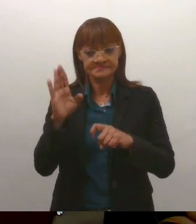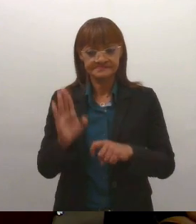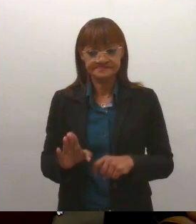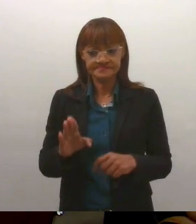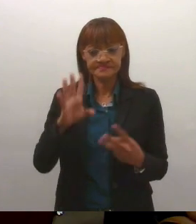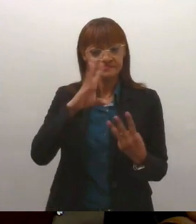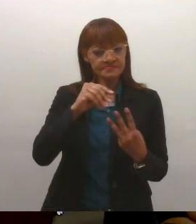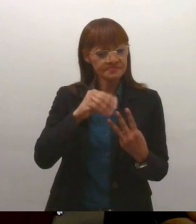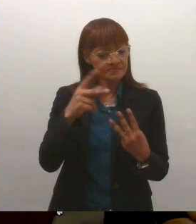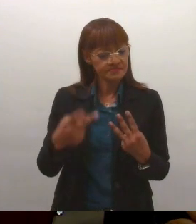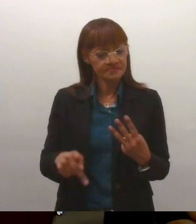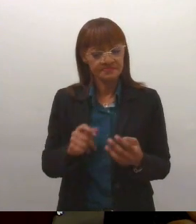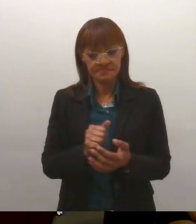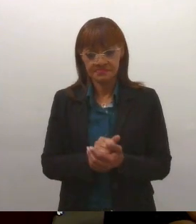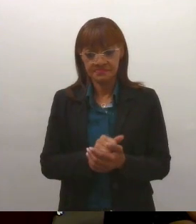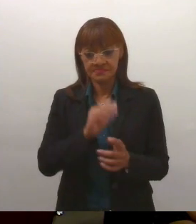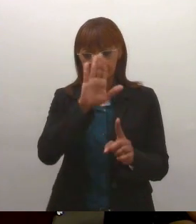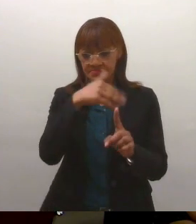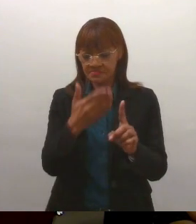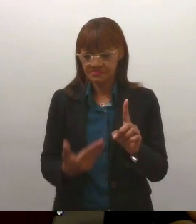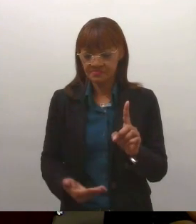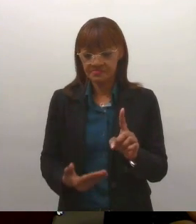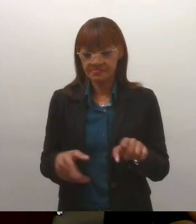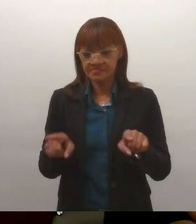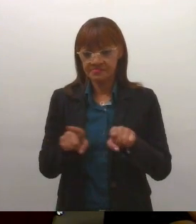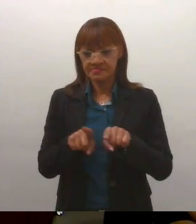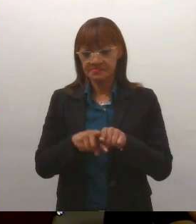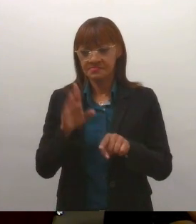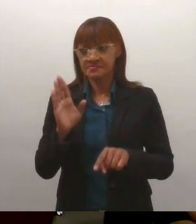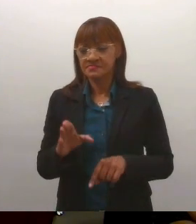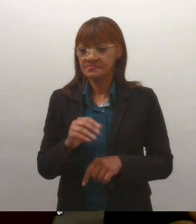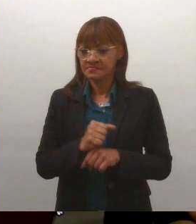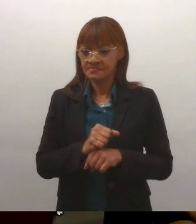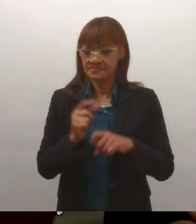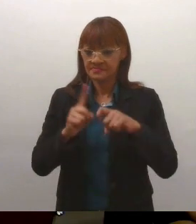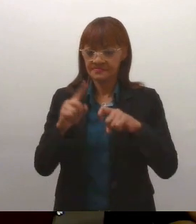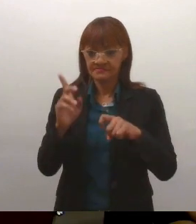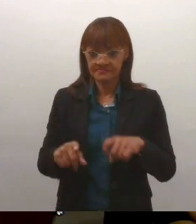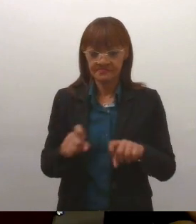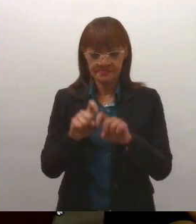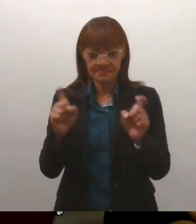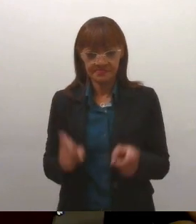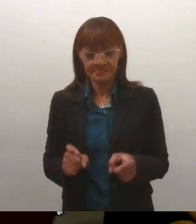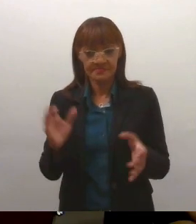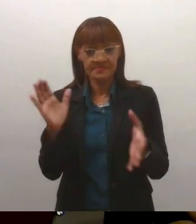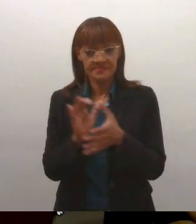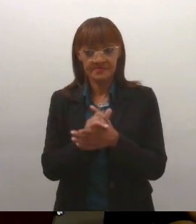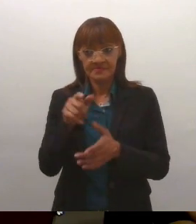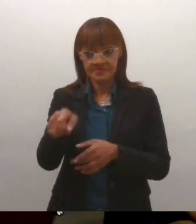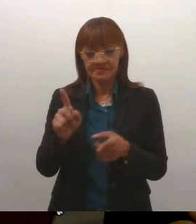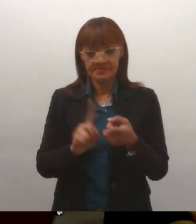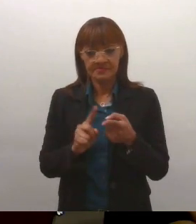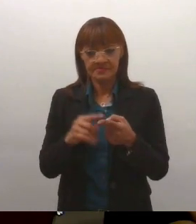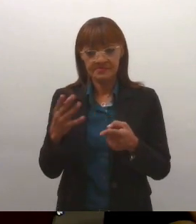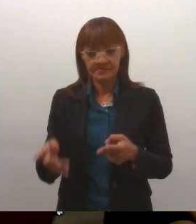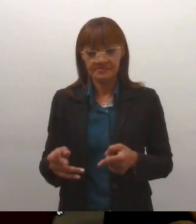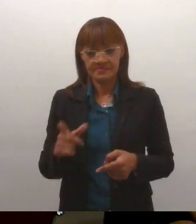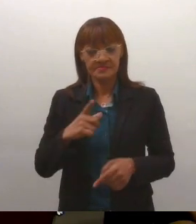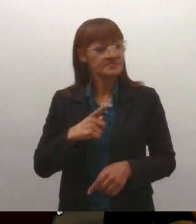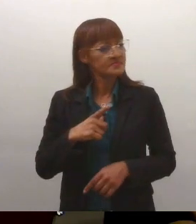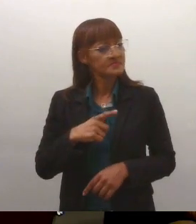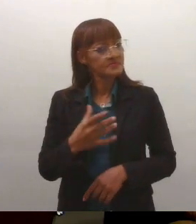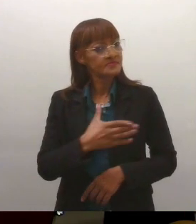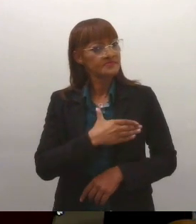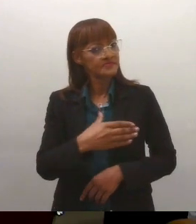homenageado médico ginecologista, obstetra, casado, pai de 4 filhos, iniciou uma